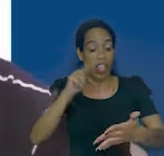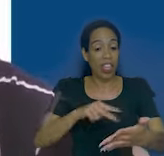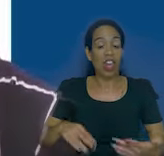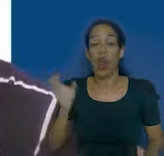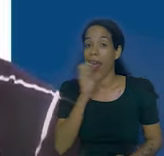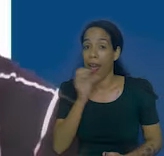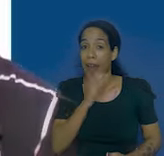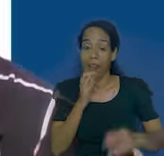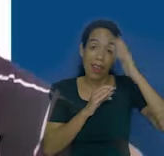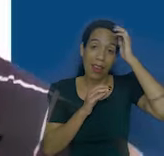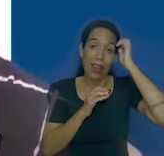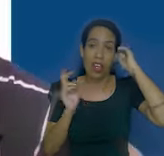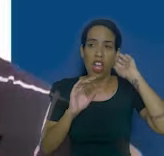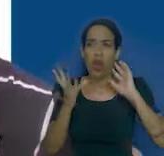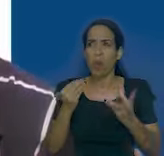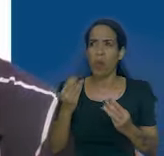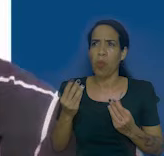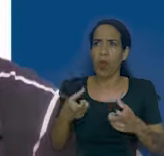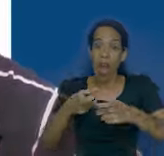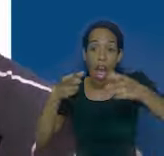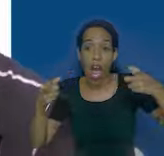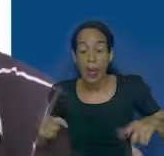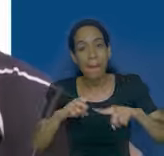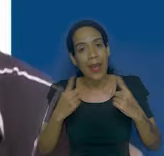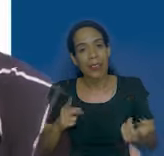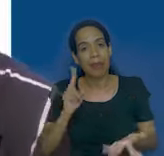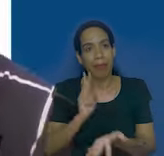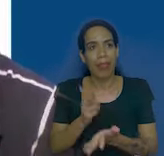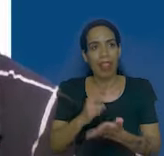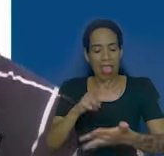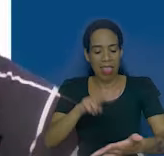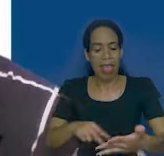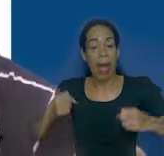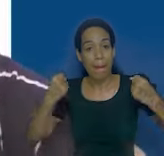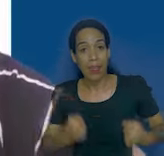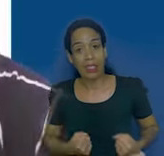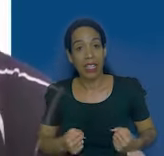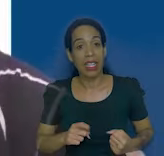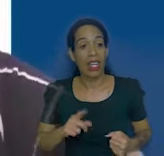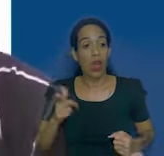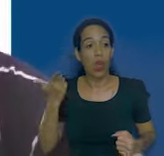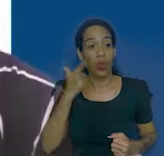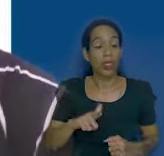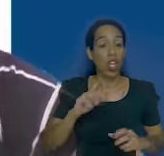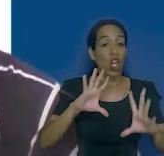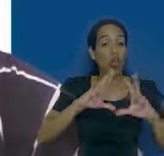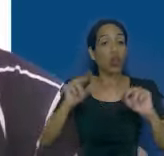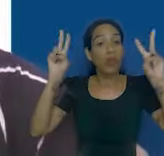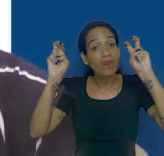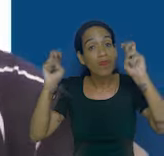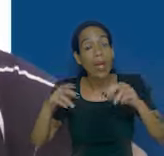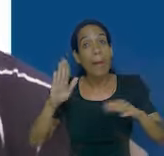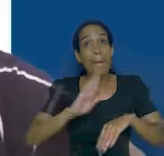leitura rápida, né? Para que não fosse nada muito denso, mas que, mesmo não sendo uma leitura pesada, que a gente passasse por todos os